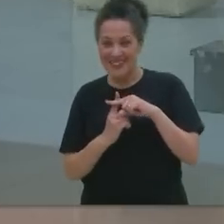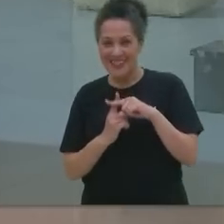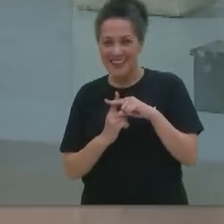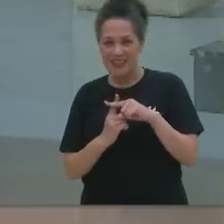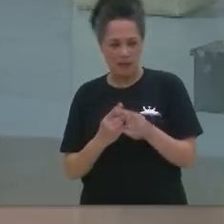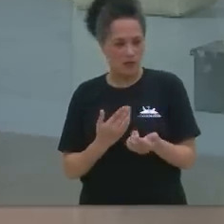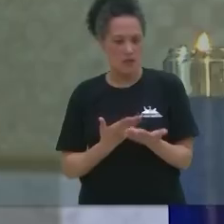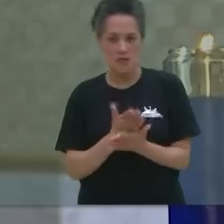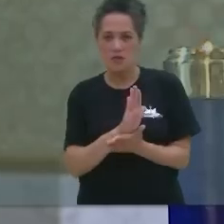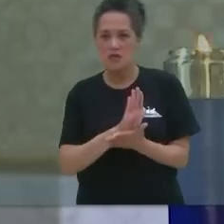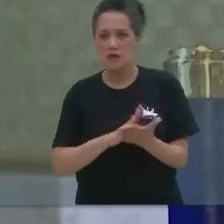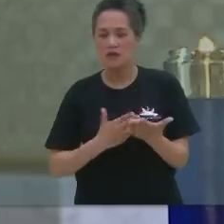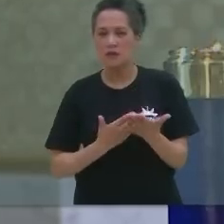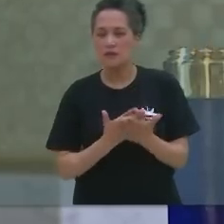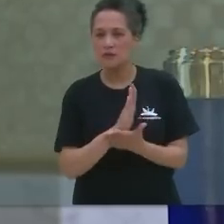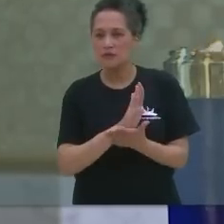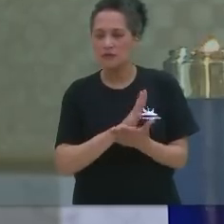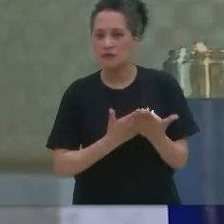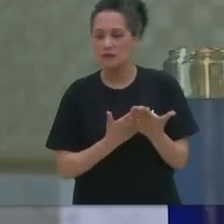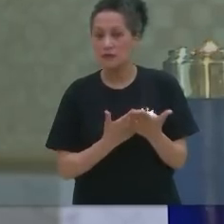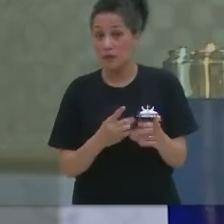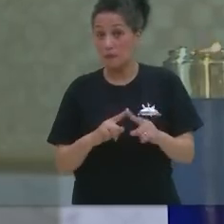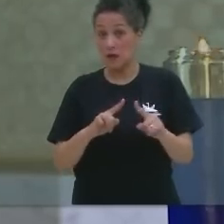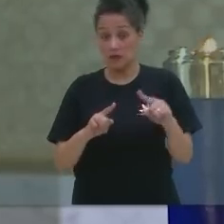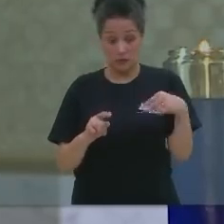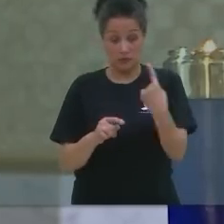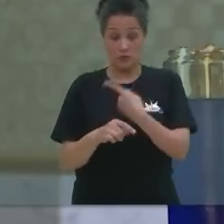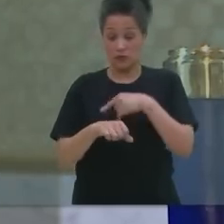Mas nós somos chamados a ser luz.